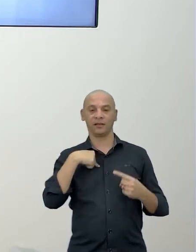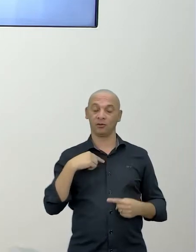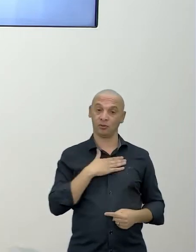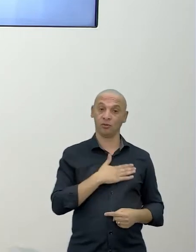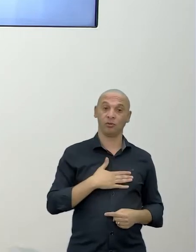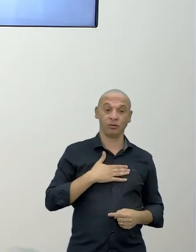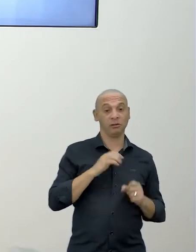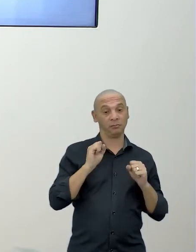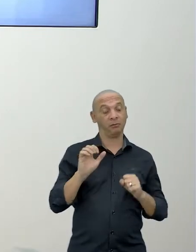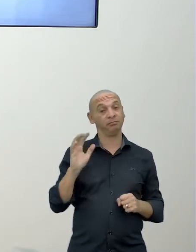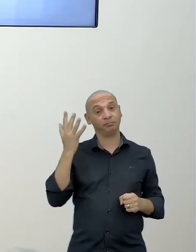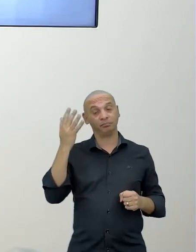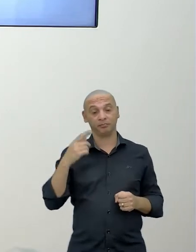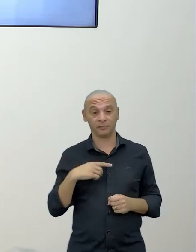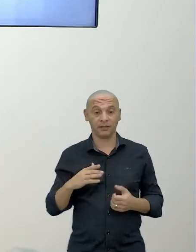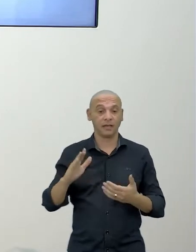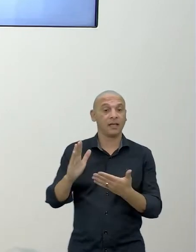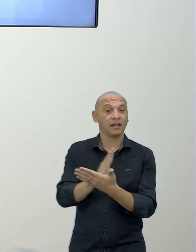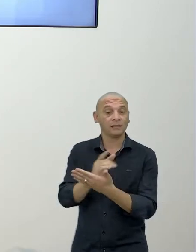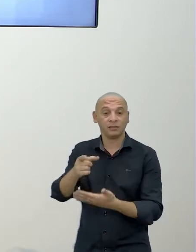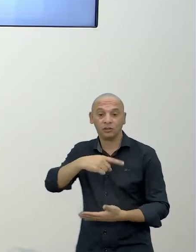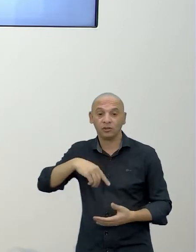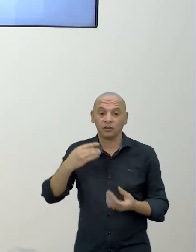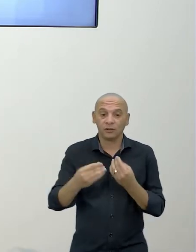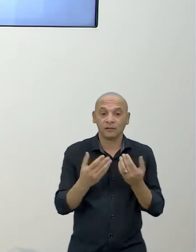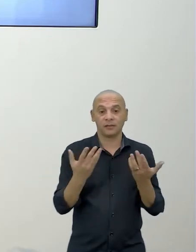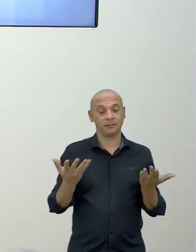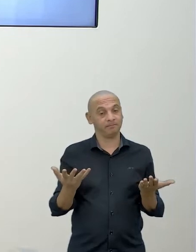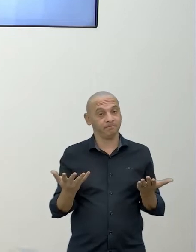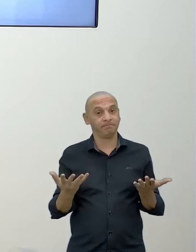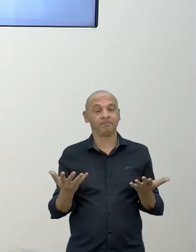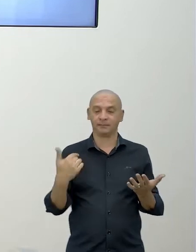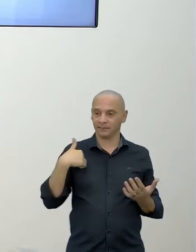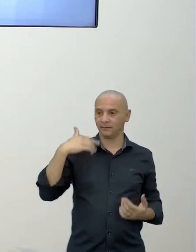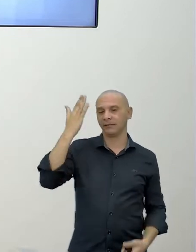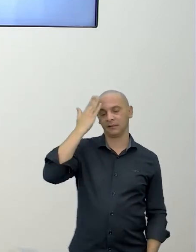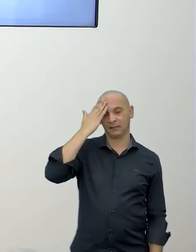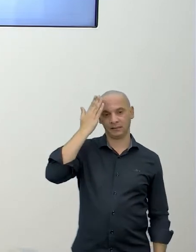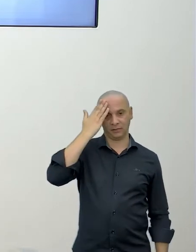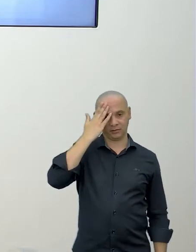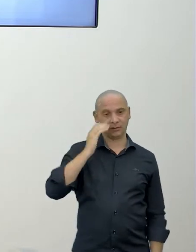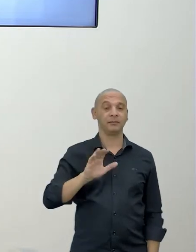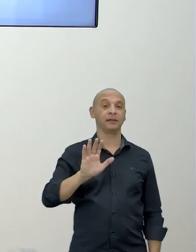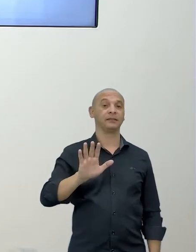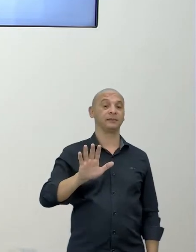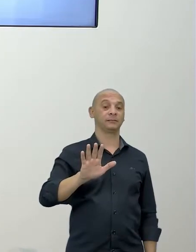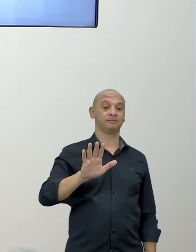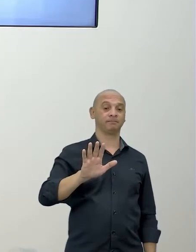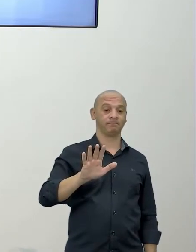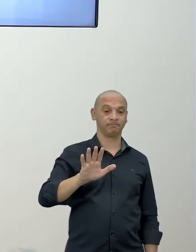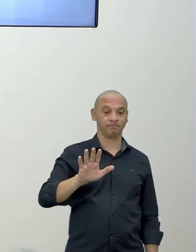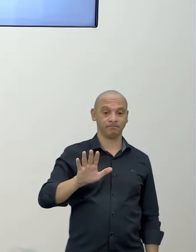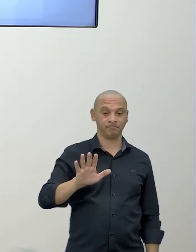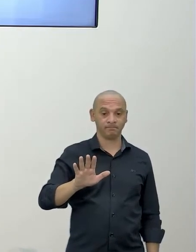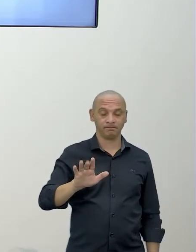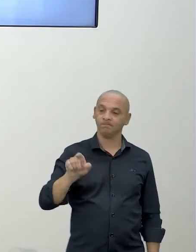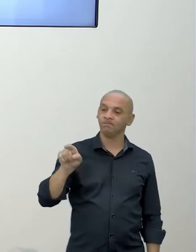falado, gostei desse negócio aqui. Esse tema eu acho mais interessante. Esse eu gostei mais. E às vezes a gente